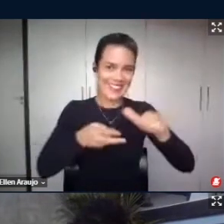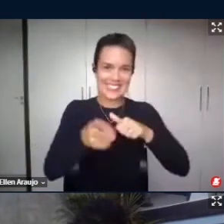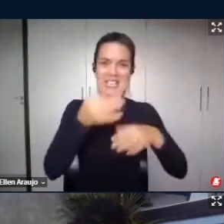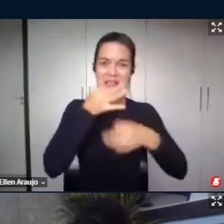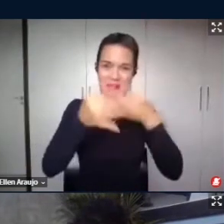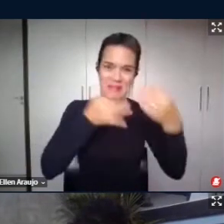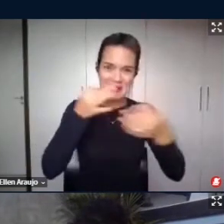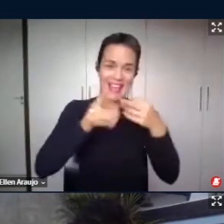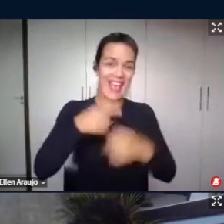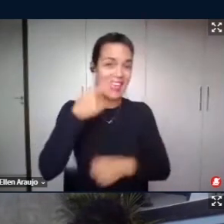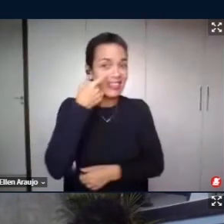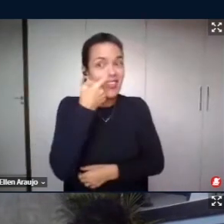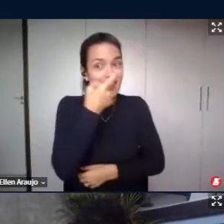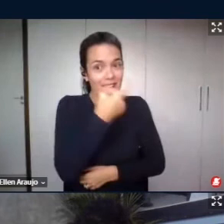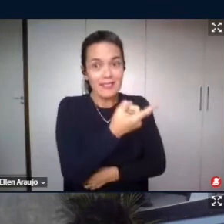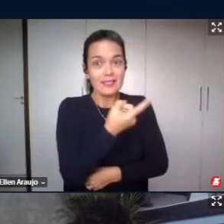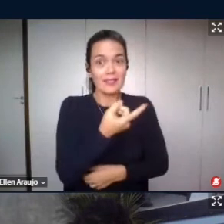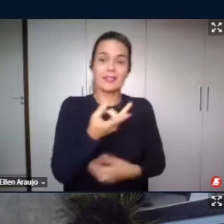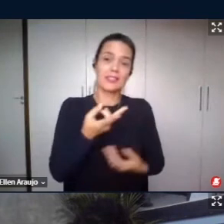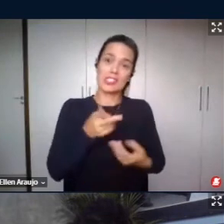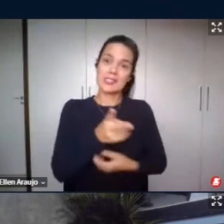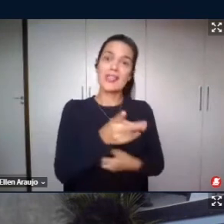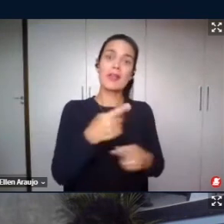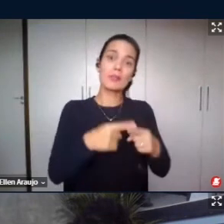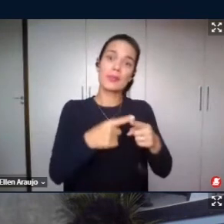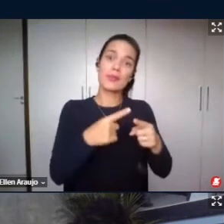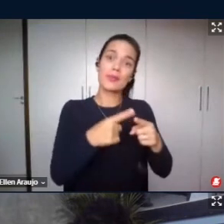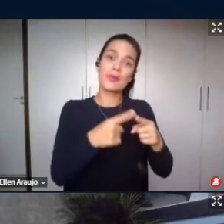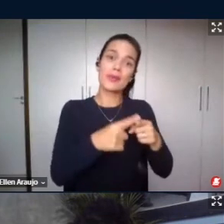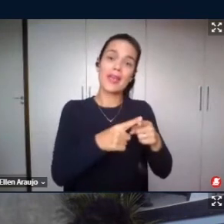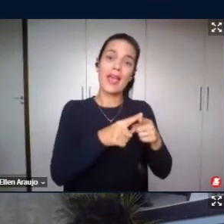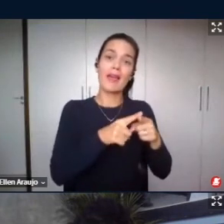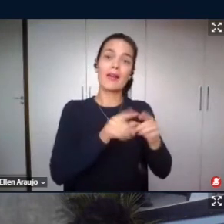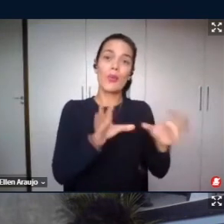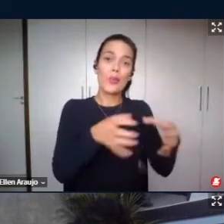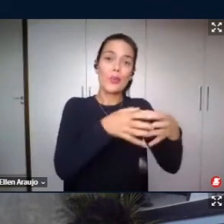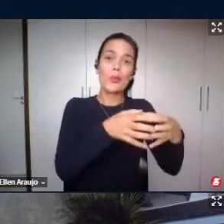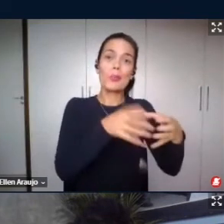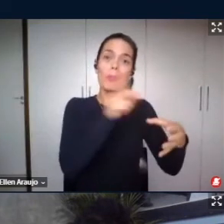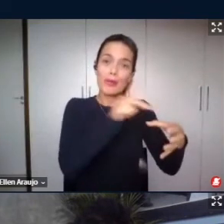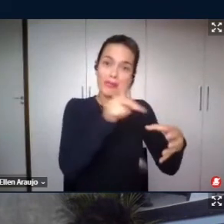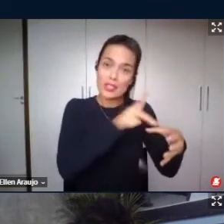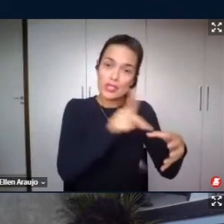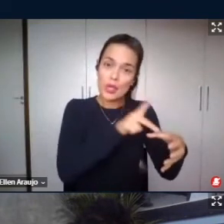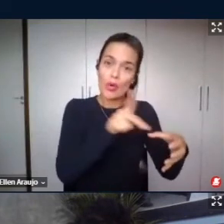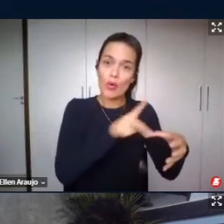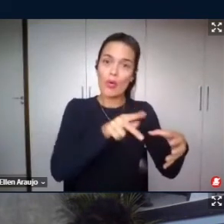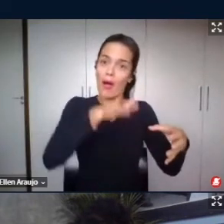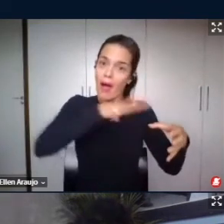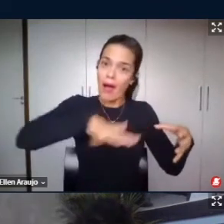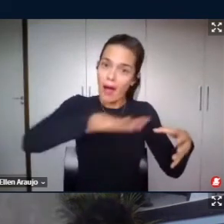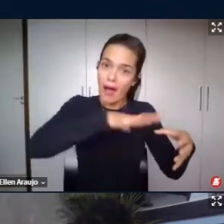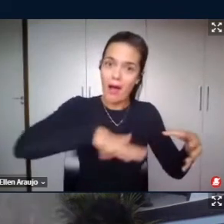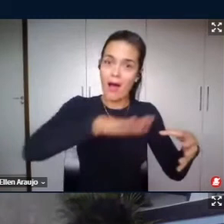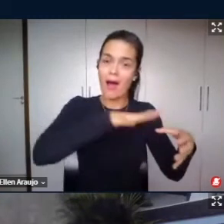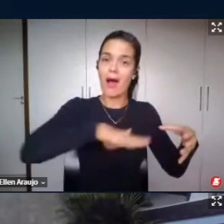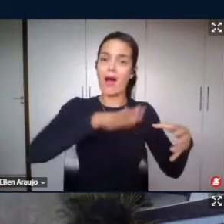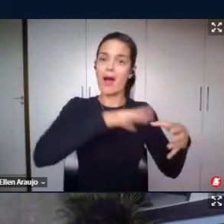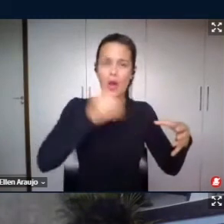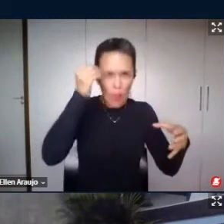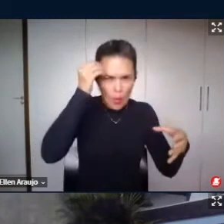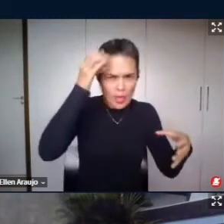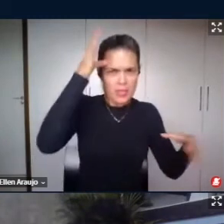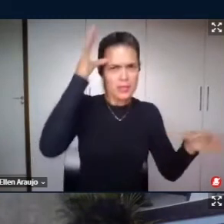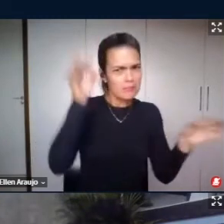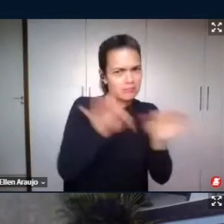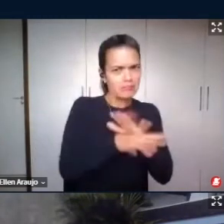interessantes, porque são professores que estão na área, que têm o domínio do conhecimento,